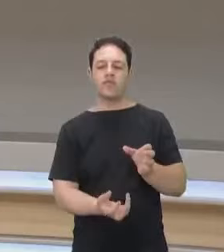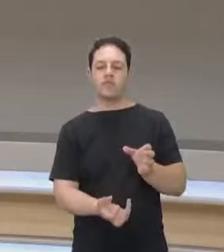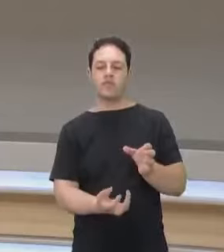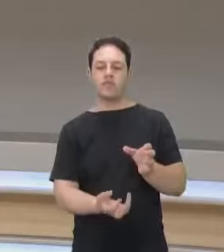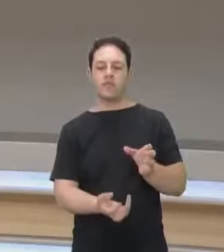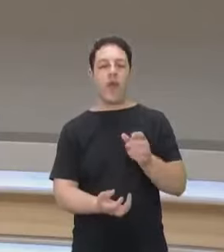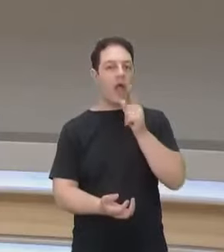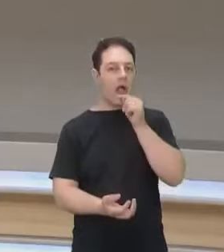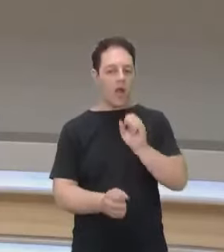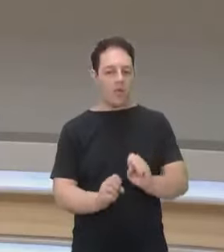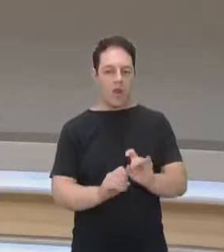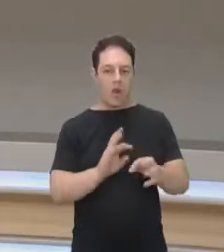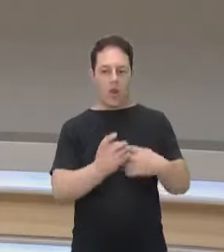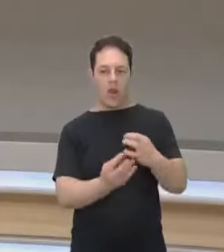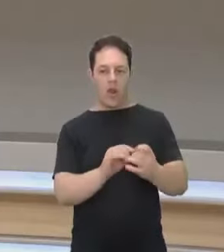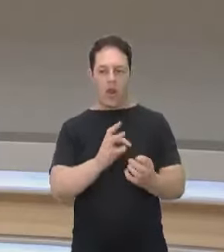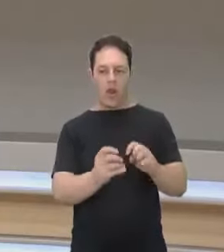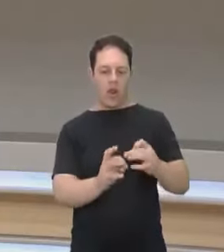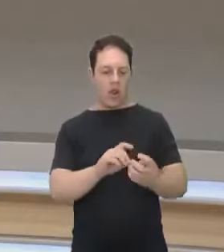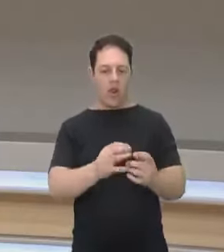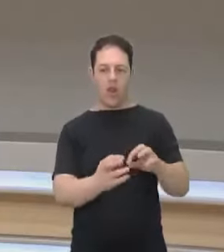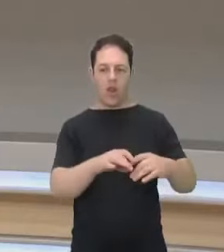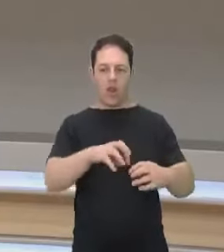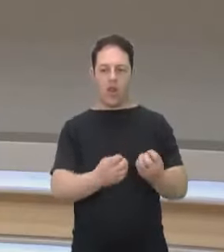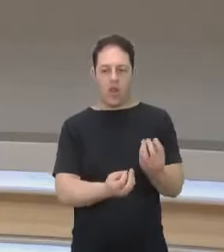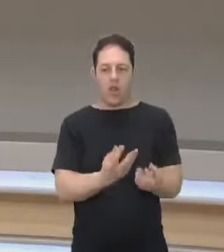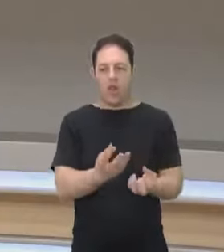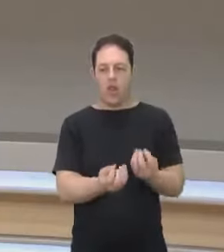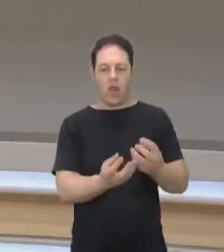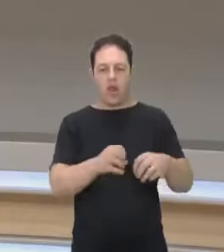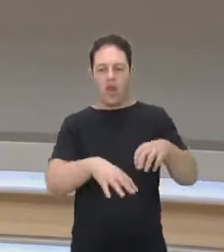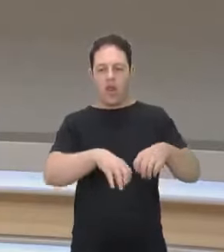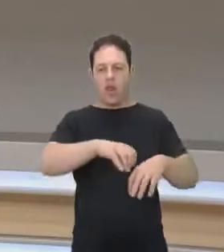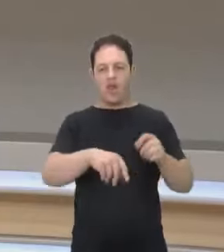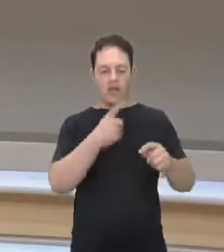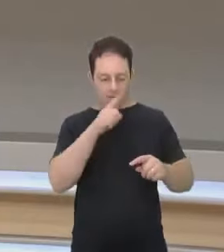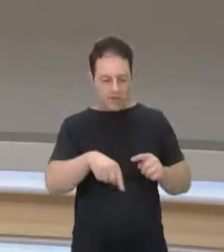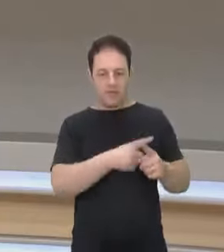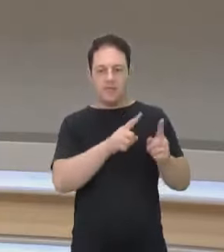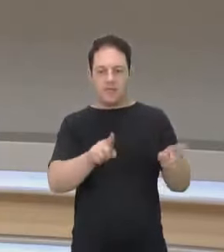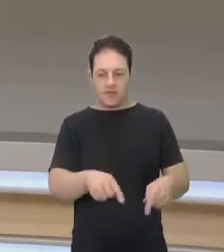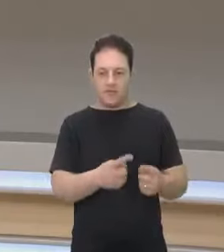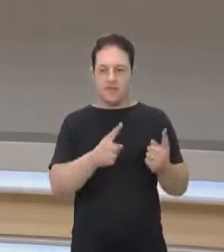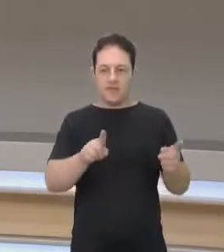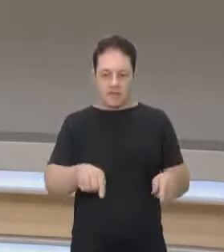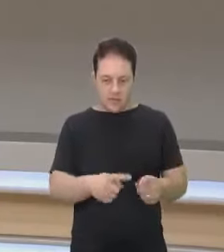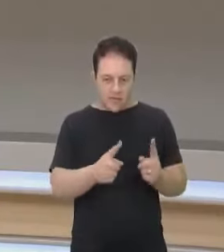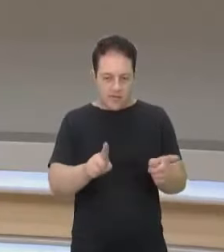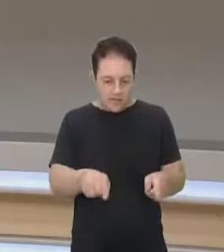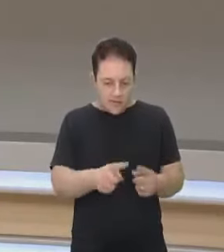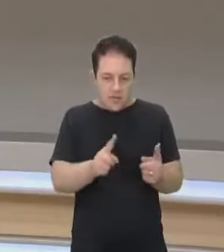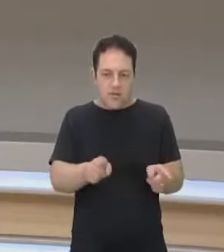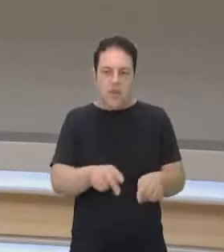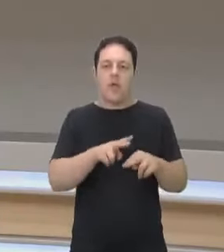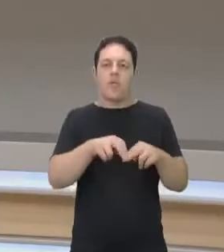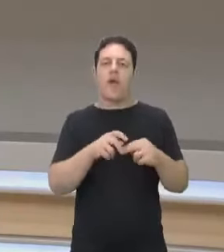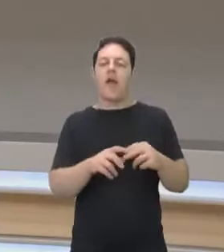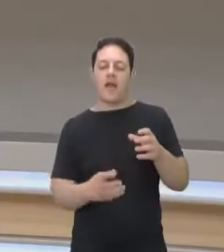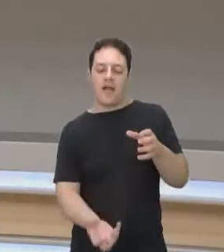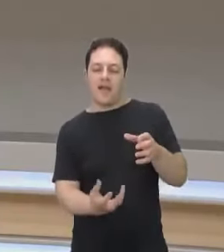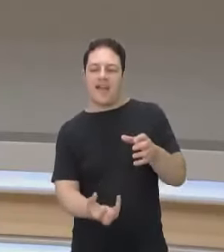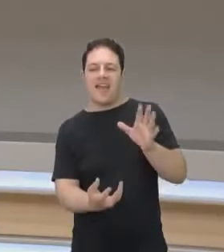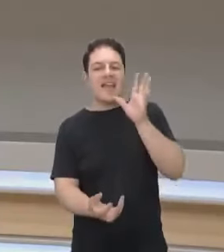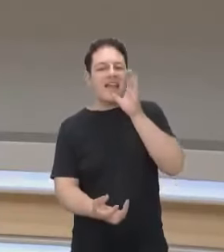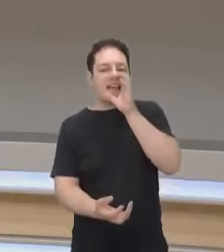água começa a se movimentar. É aquele processo, né, de circulação da matéria por conta da diferença de temperatura